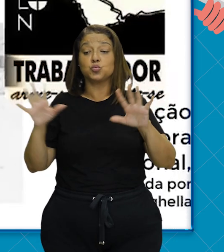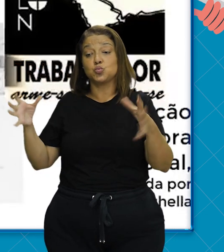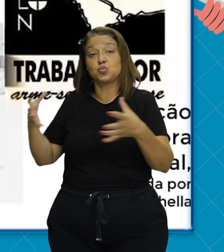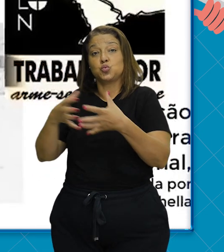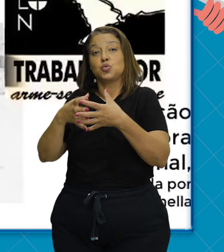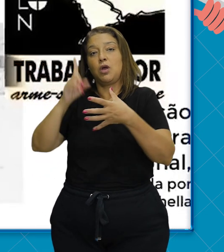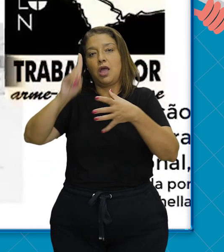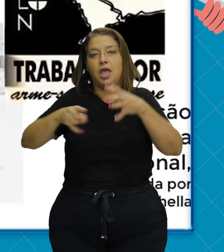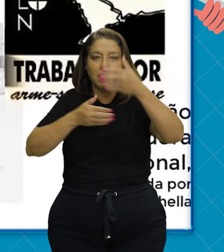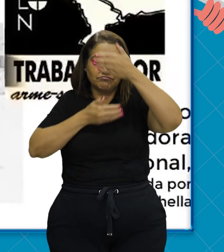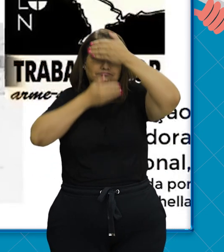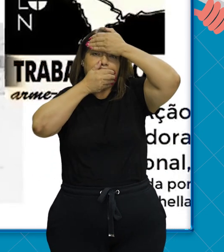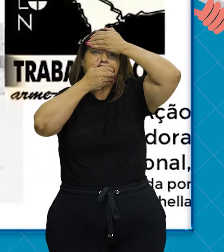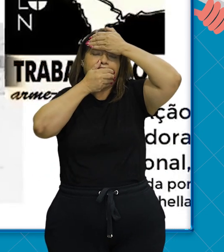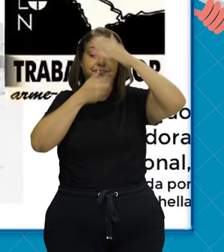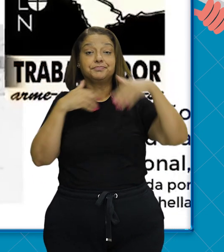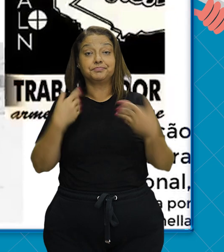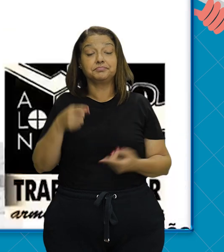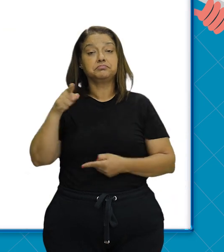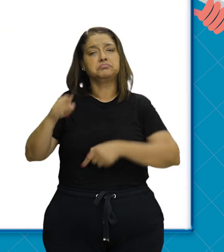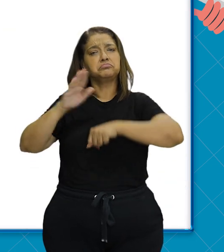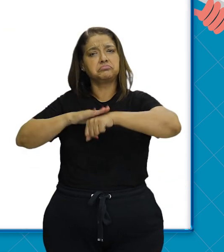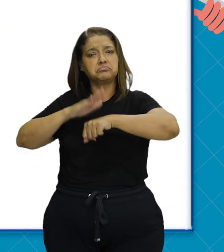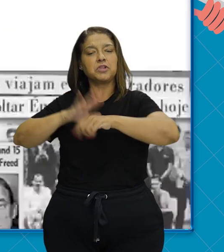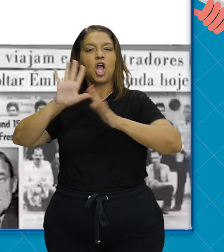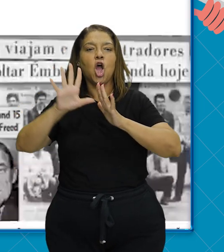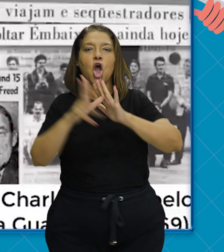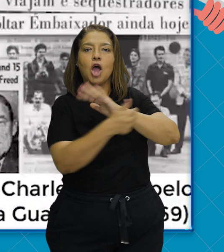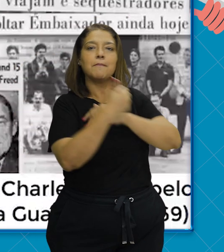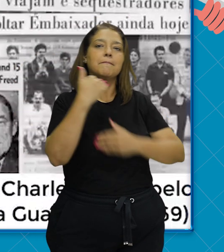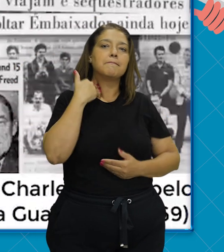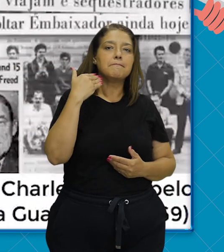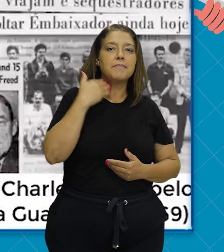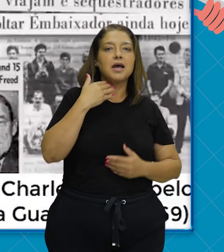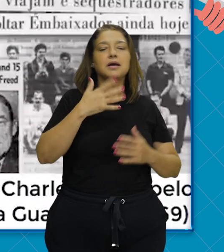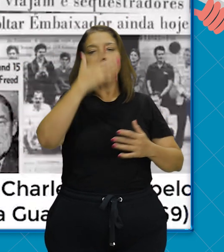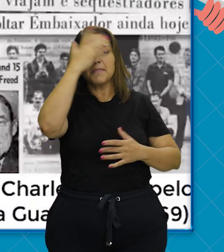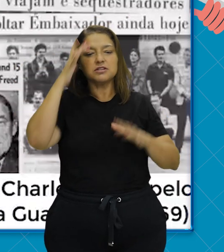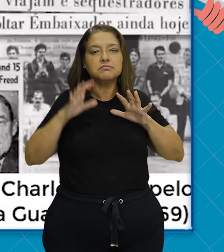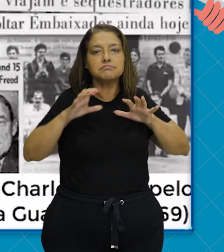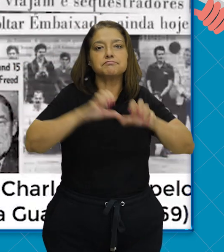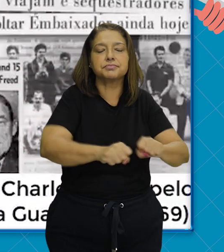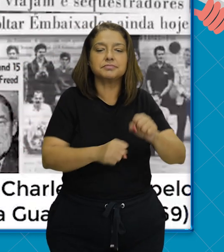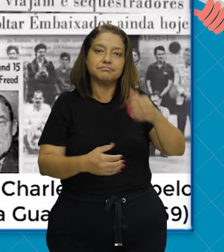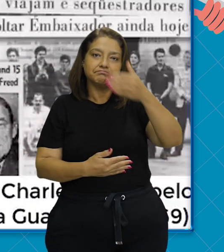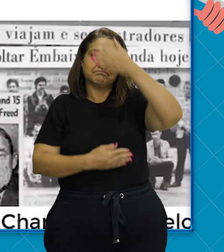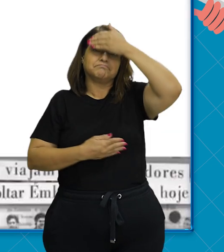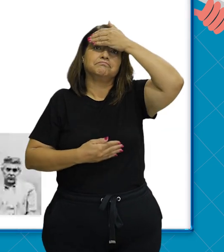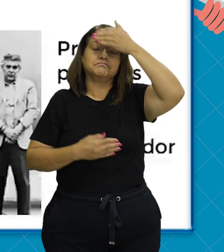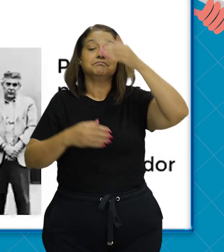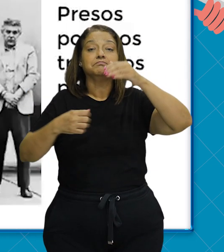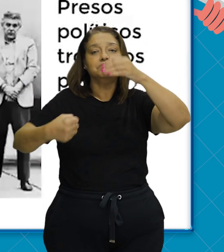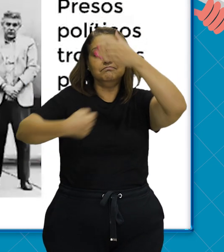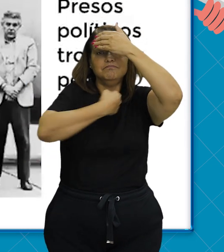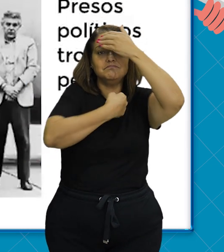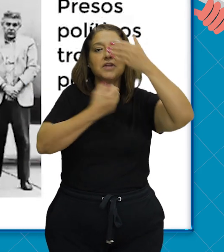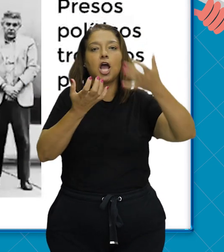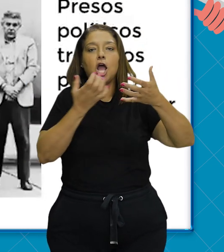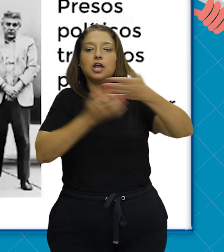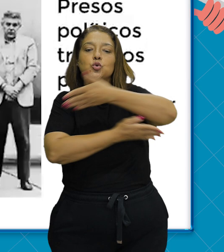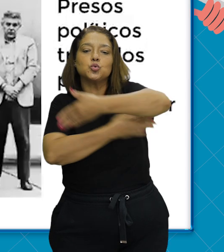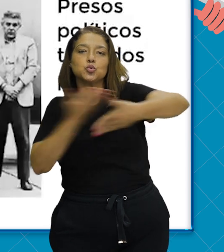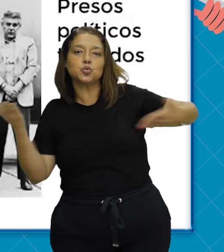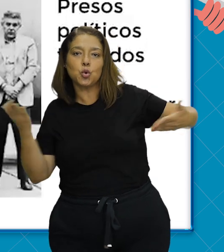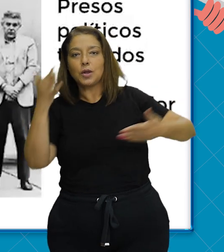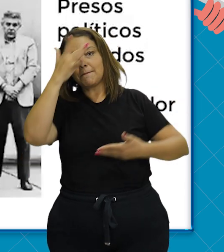grupos terroristas. Suas ações incluem assaltos a agências bancárias e sequestros de embaixadores com o objetivo de trocá-los por presos